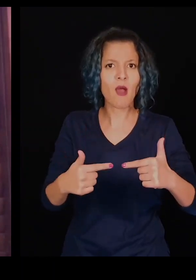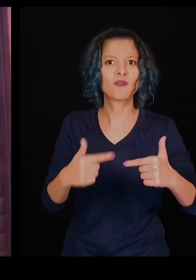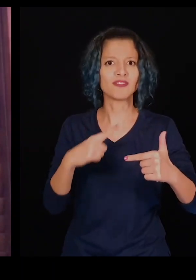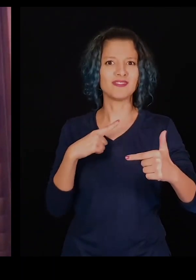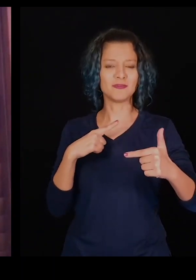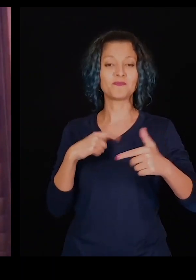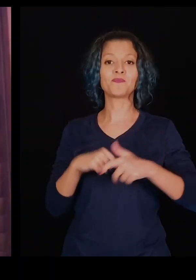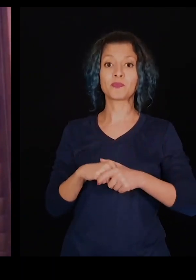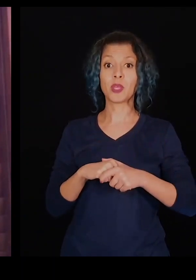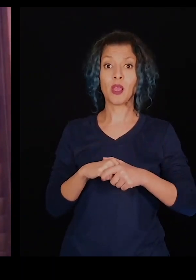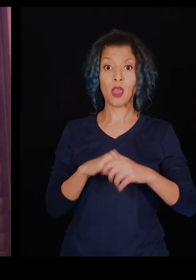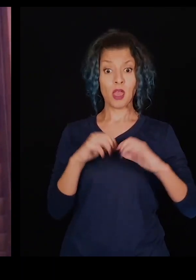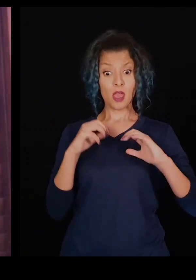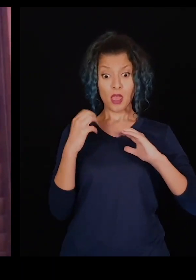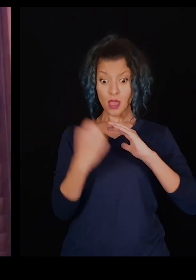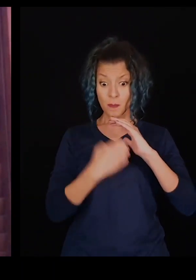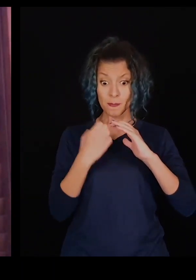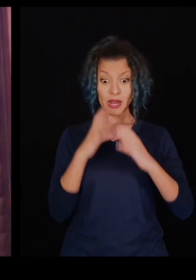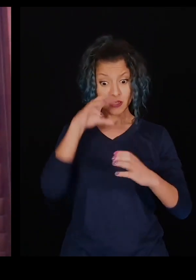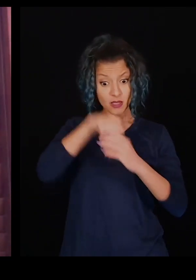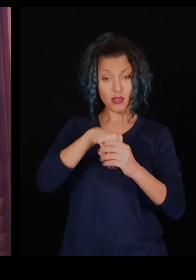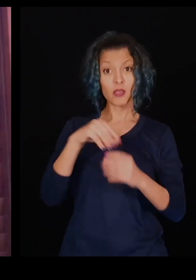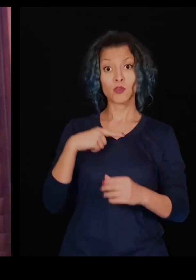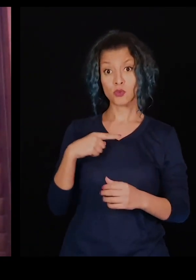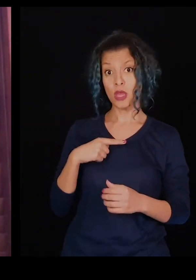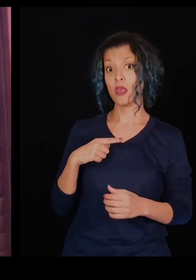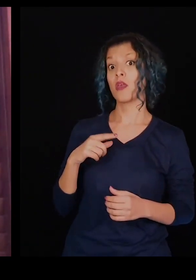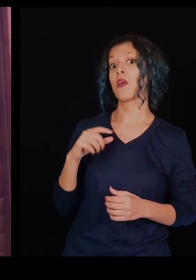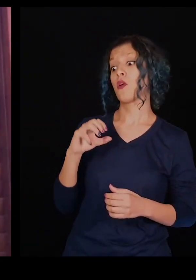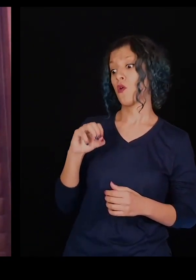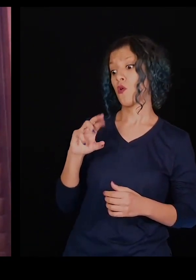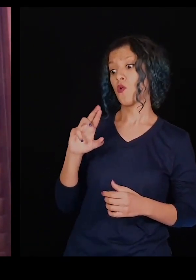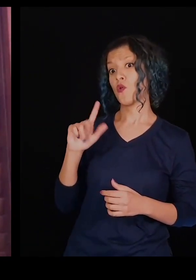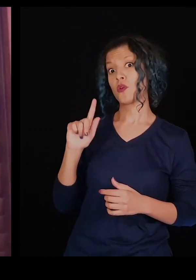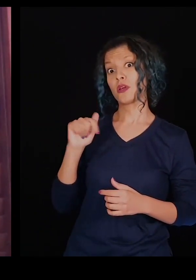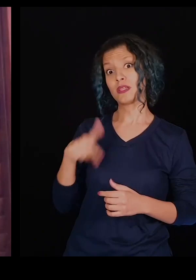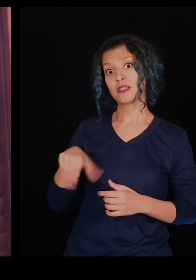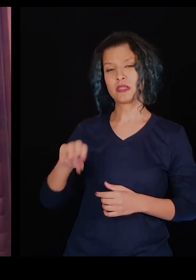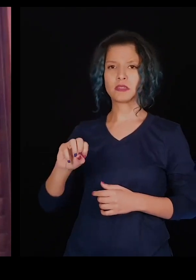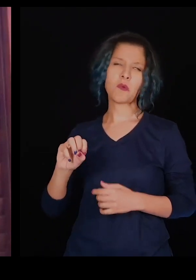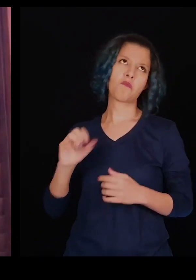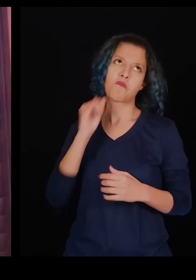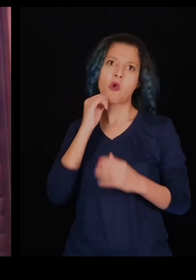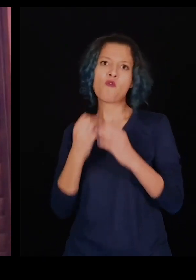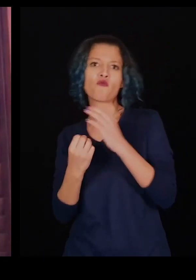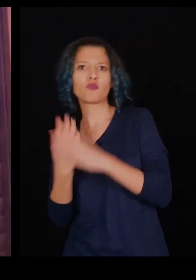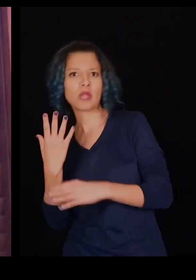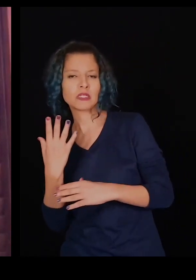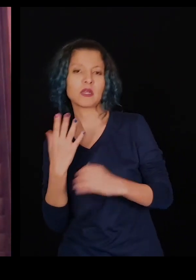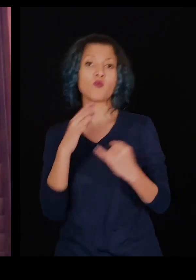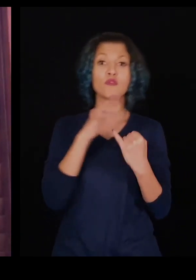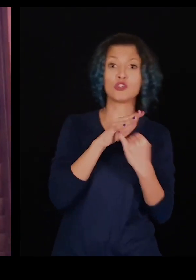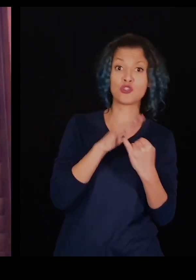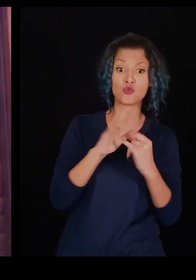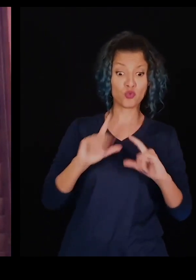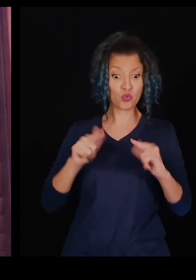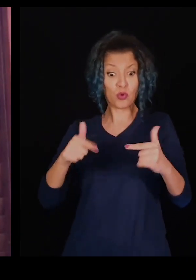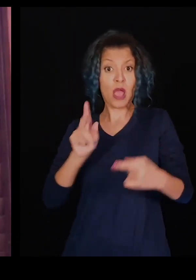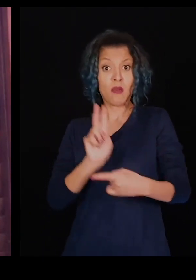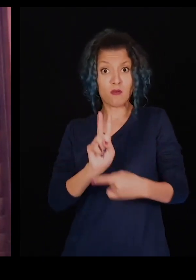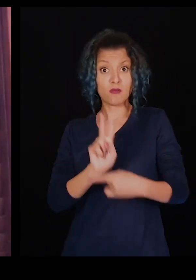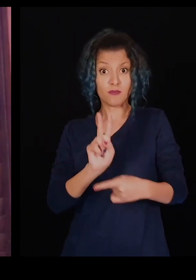nessas empresas que têm organizações dedicadas às causas, fundação, institutos, né? É que cada vez